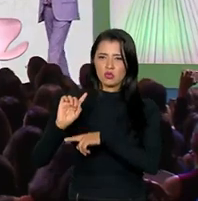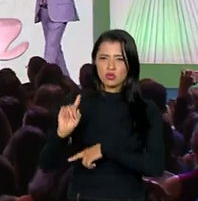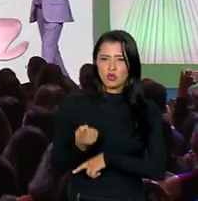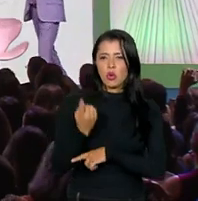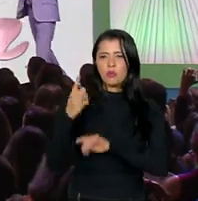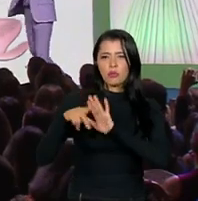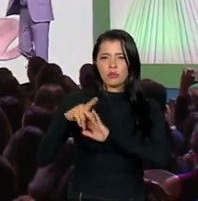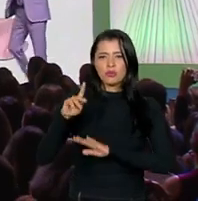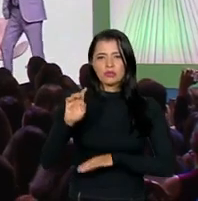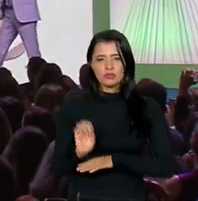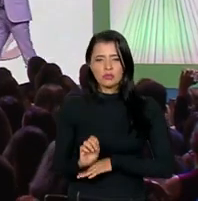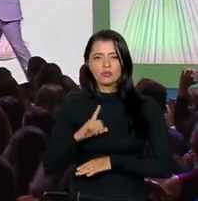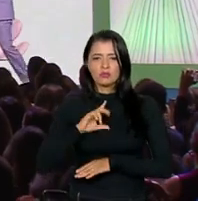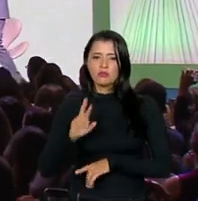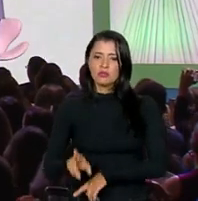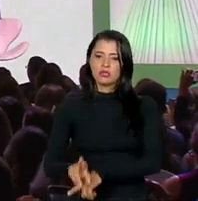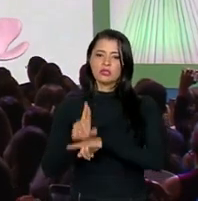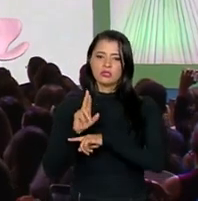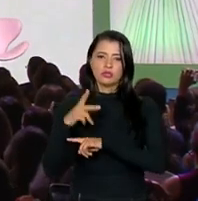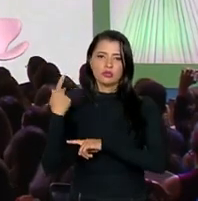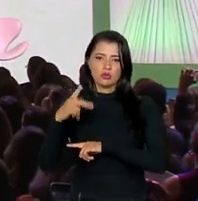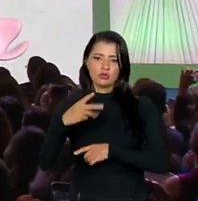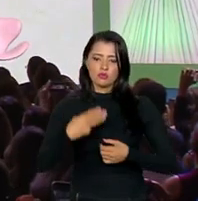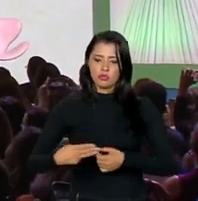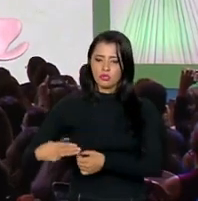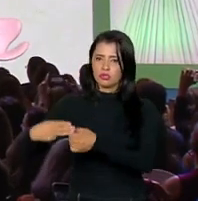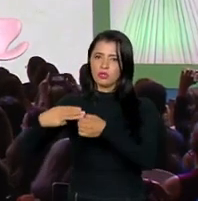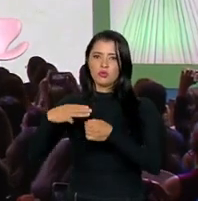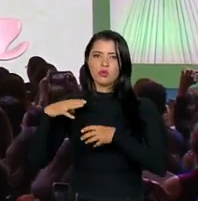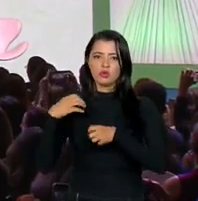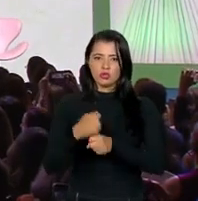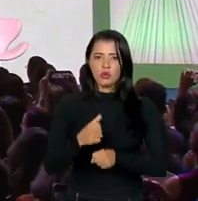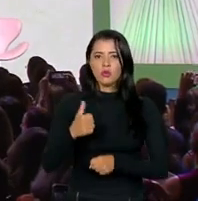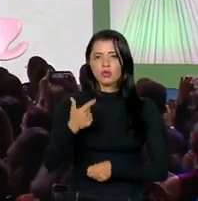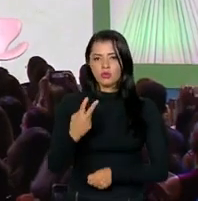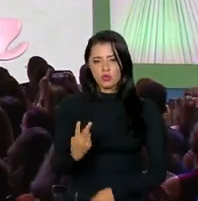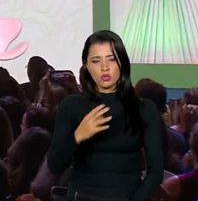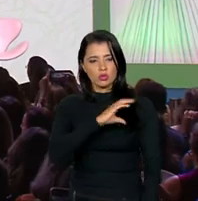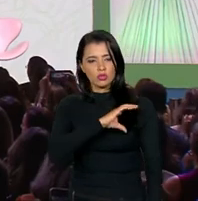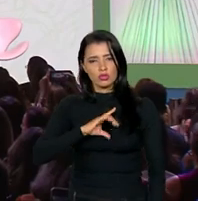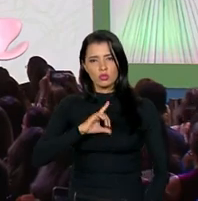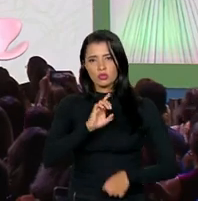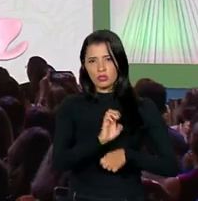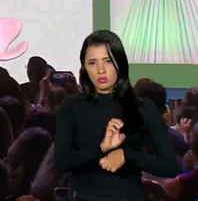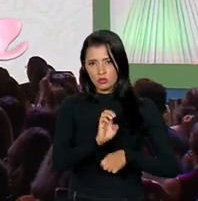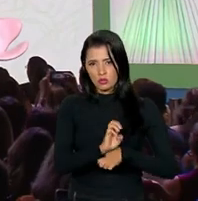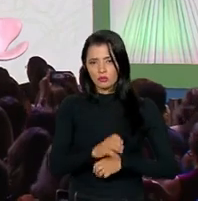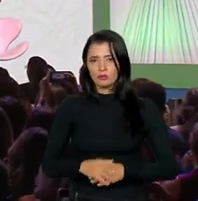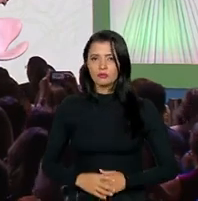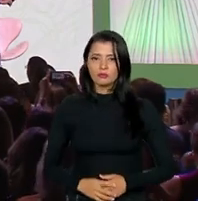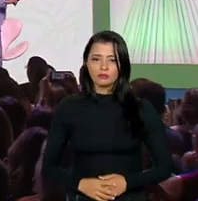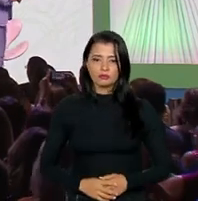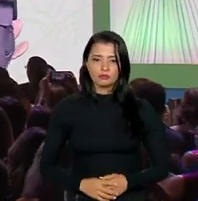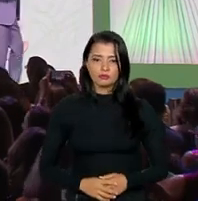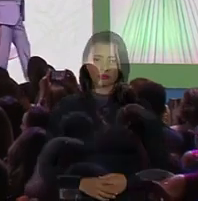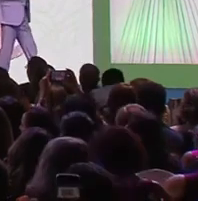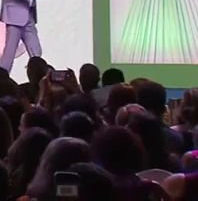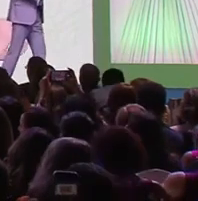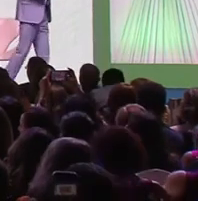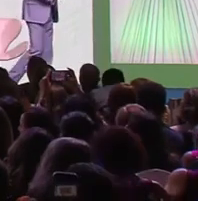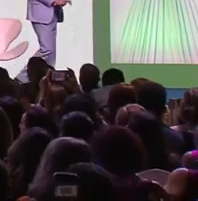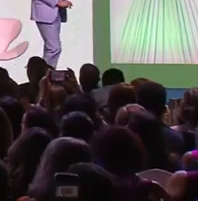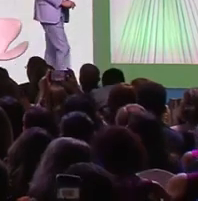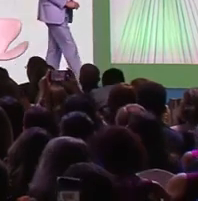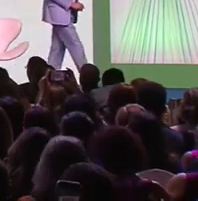do Estado, tivesse também um representante dos municípios. Então, são dois coordenadores estaduais, nós incluímos. Vão ser